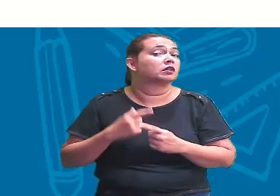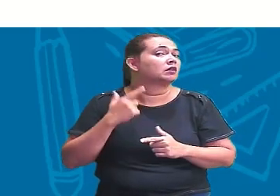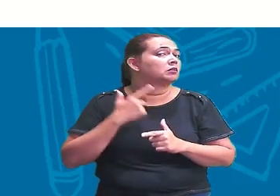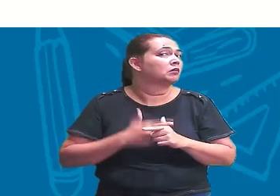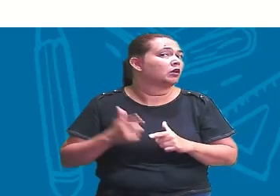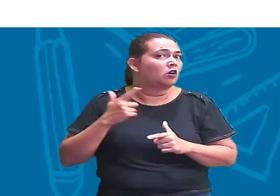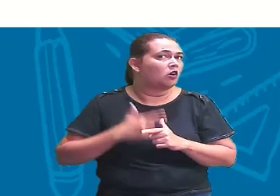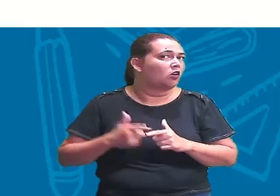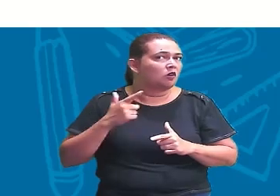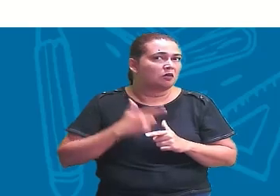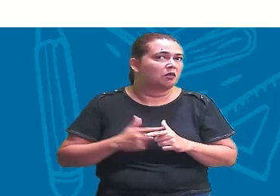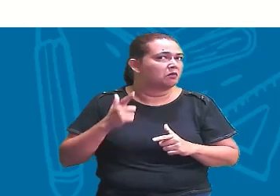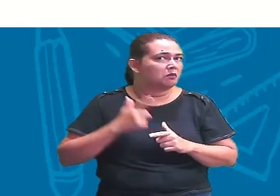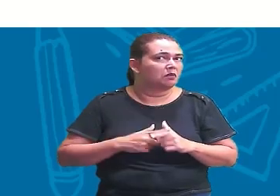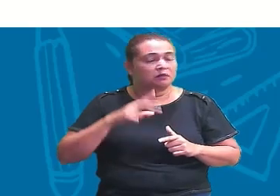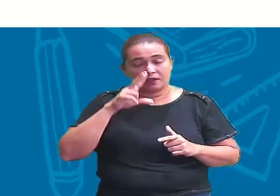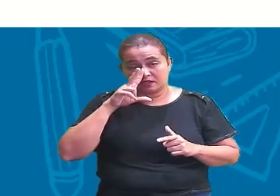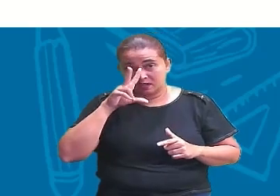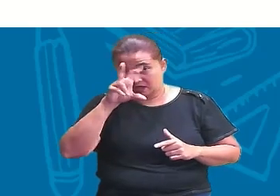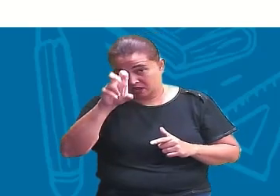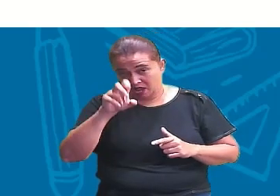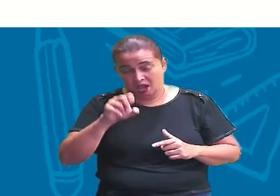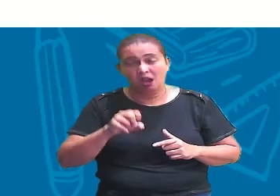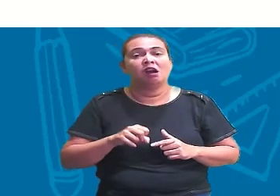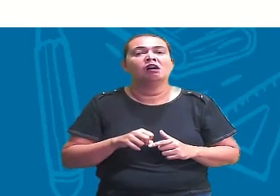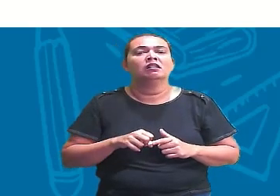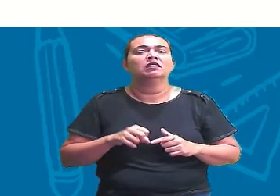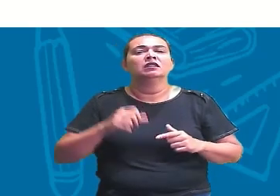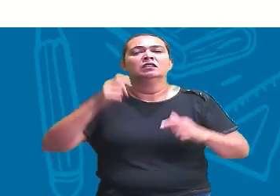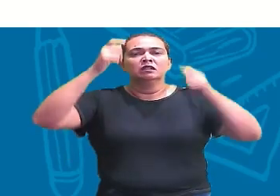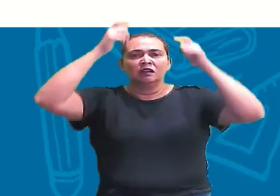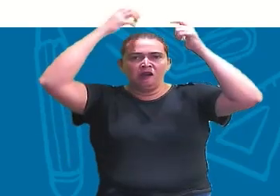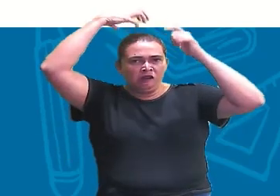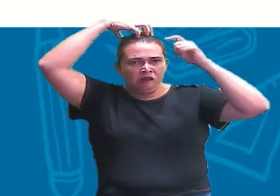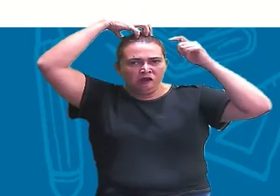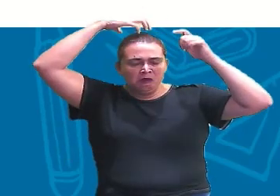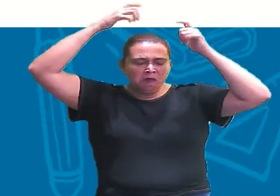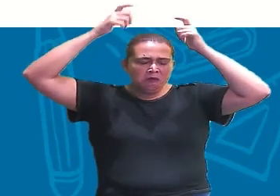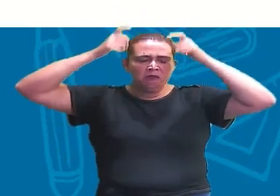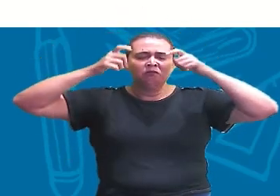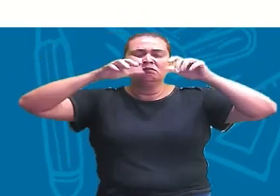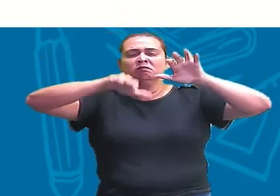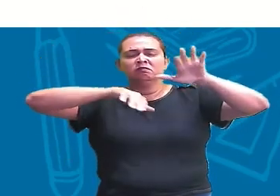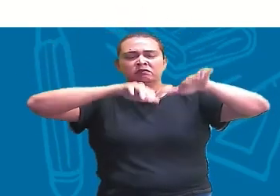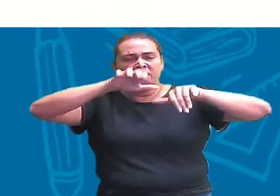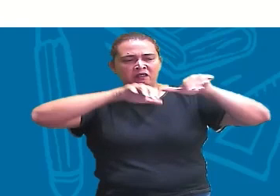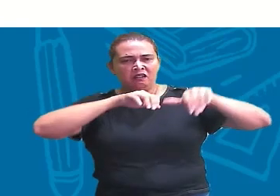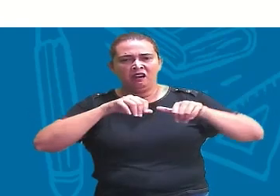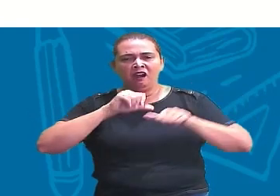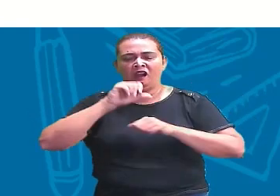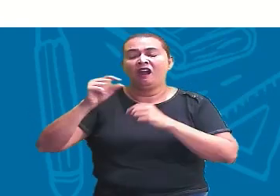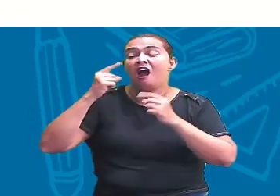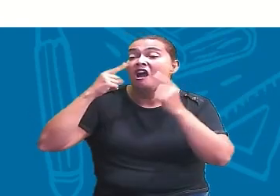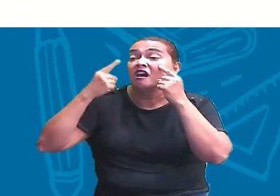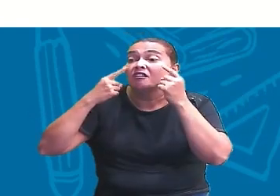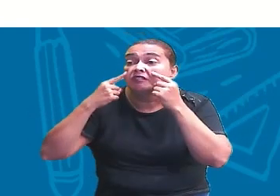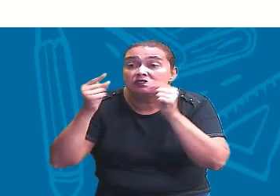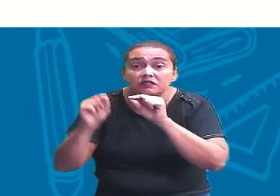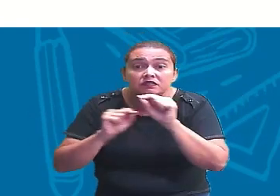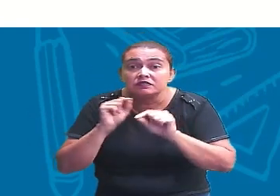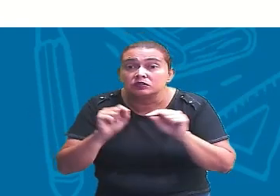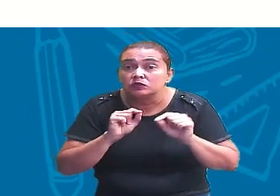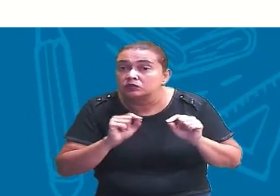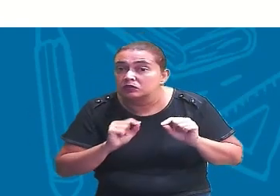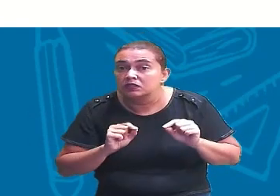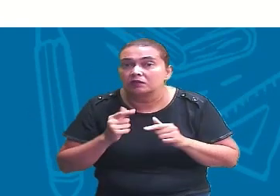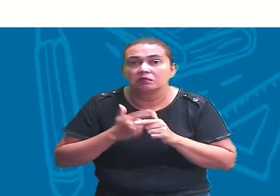O rei chamava os estados para conversar e para mudar alguma coisa, tá? Então, o que é que está acontecendo? O rei está